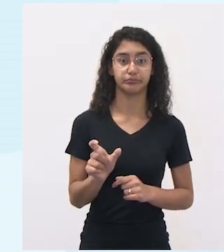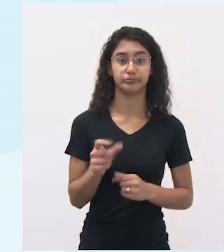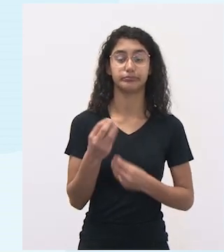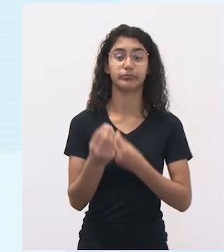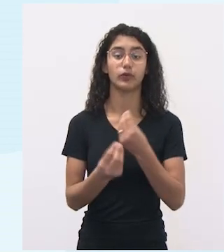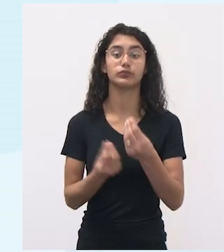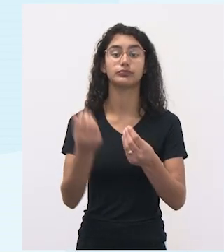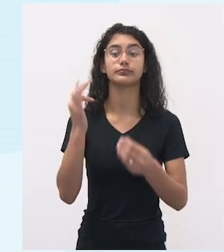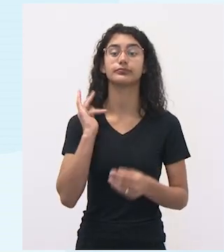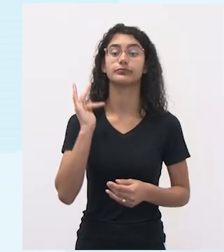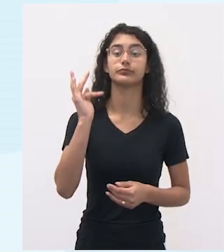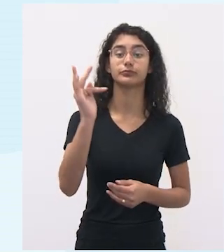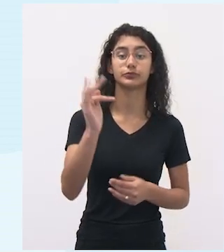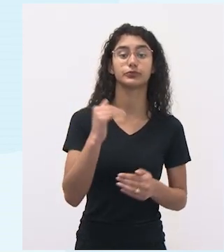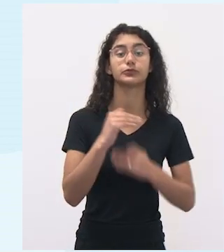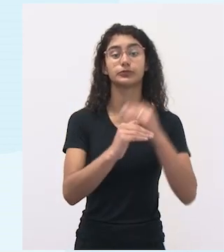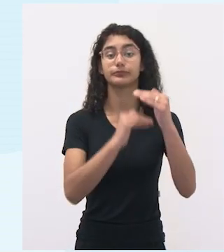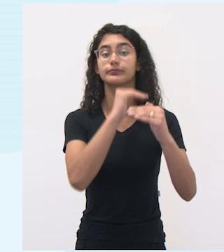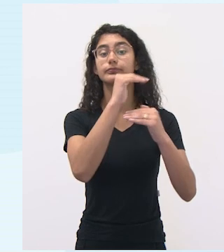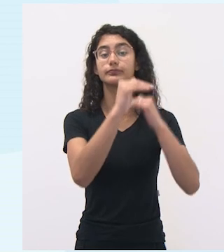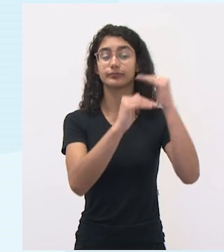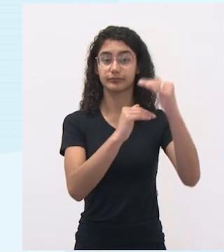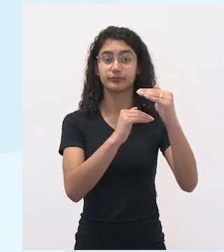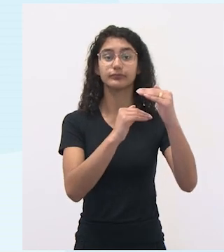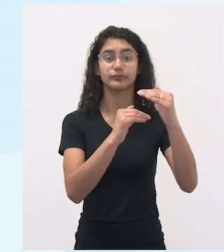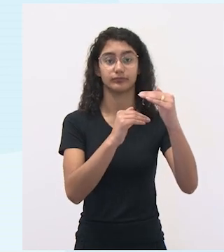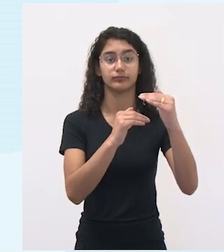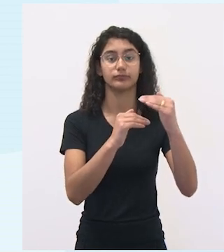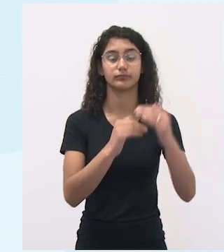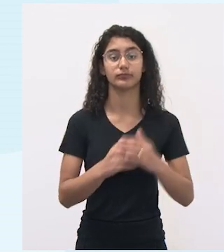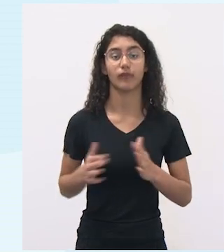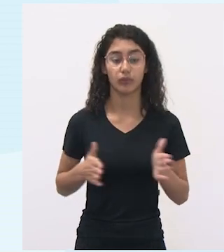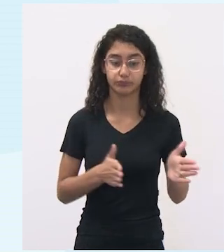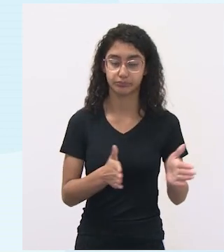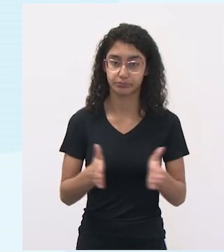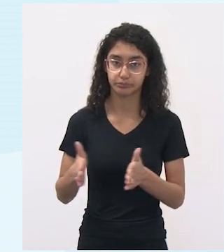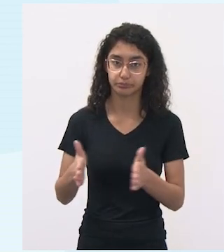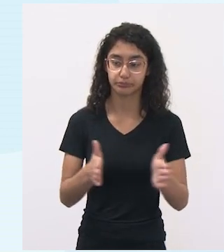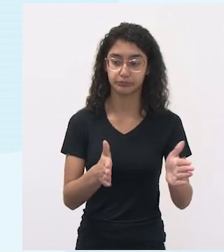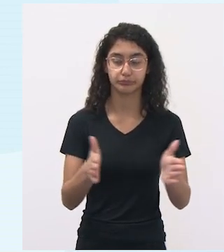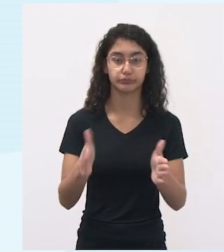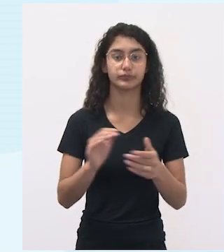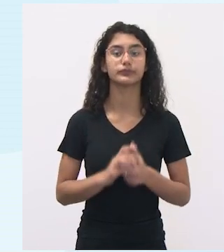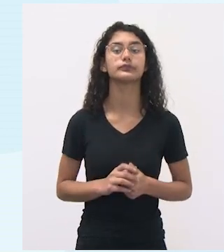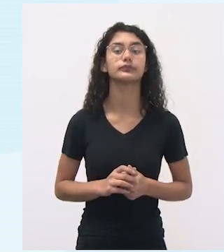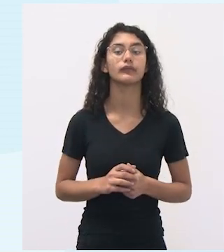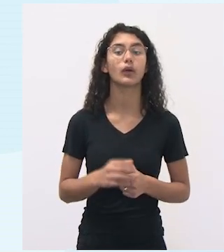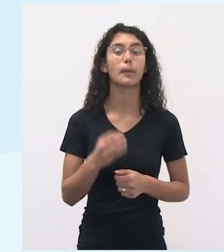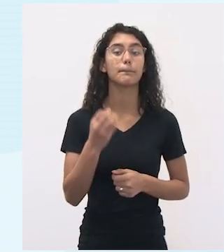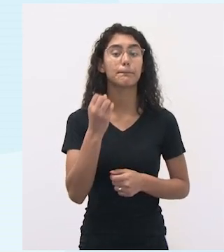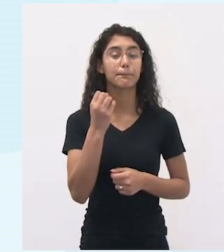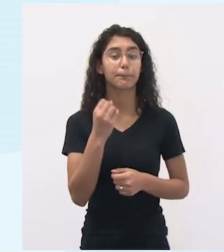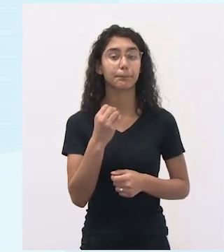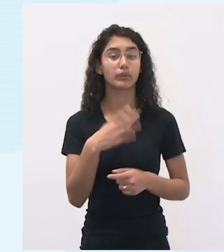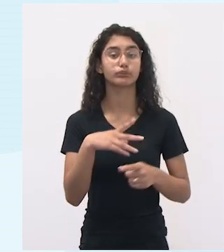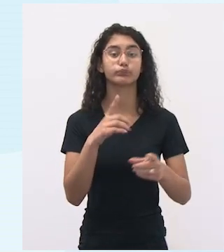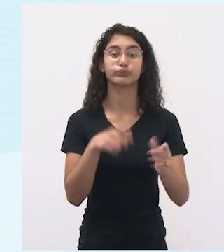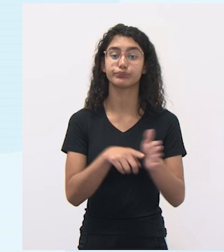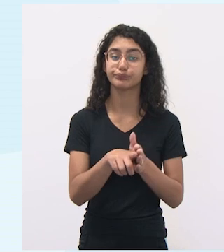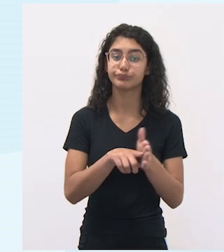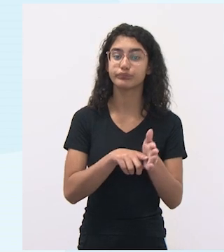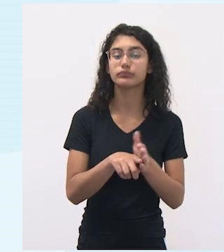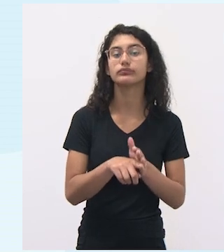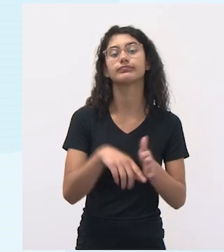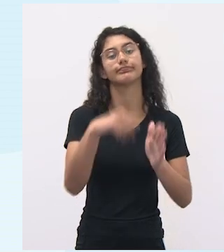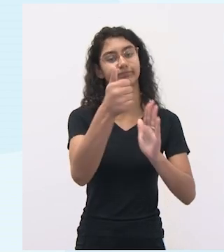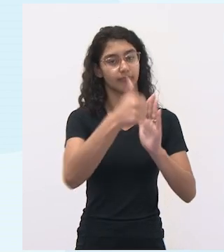tenho necessidade de chegar, para desenhar os caminhos. Então, um bom diagnóstico sempre parte de uma boa avaliação.